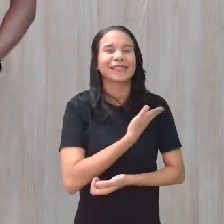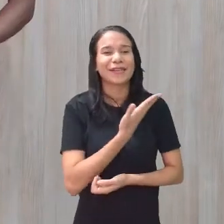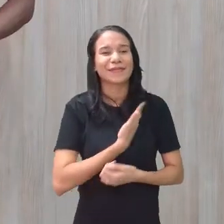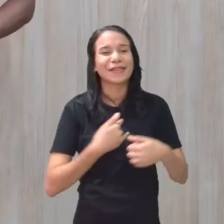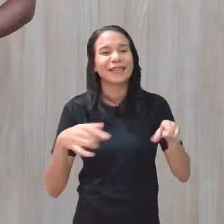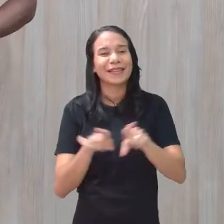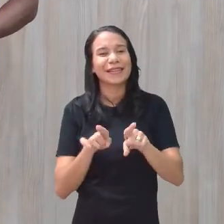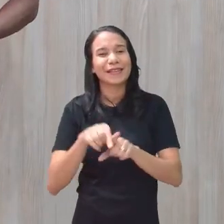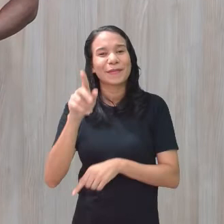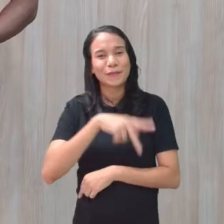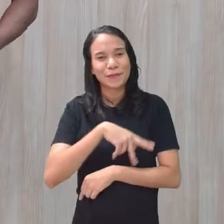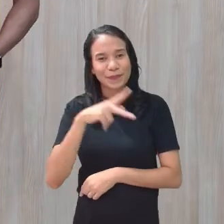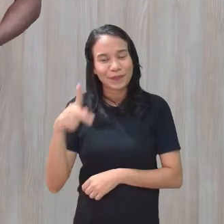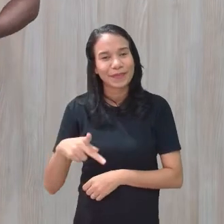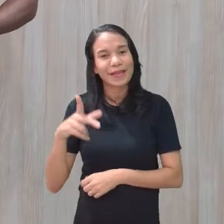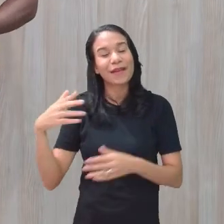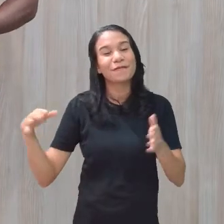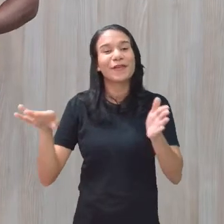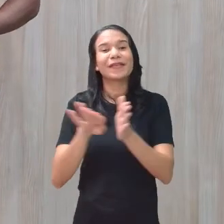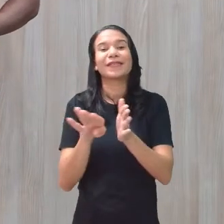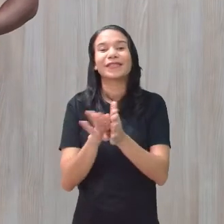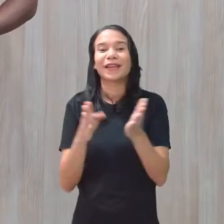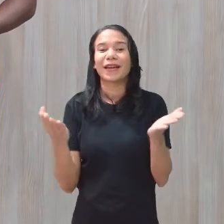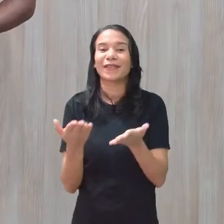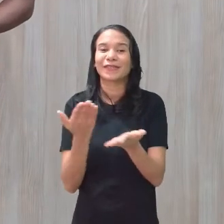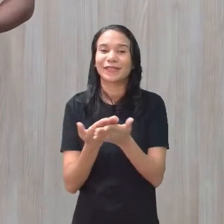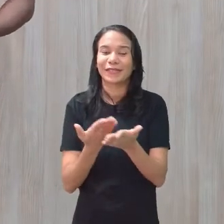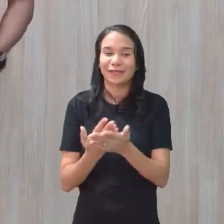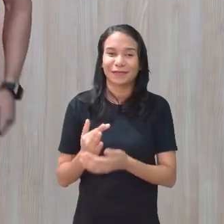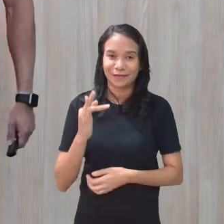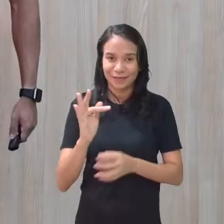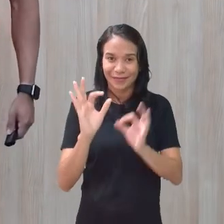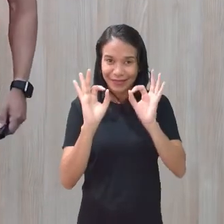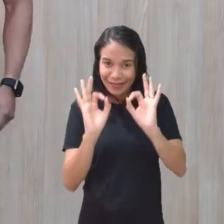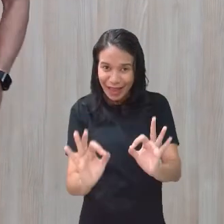e professores, certo? Que vai chegar aqui na nossa próxima aula,